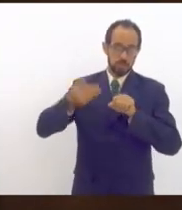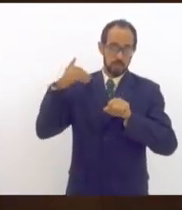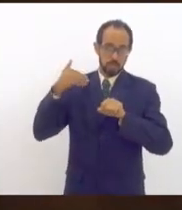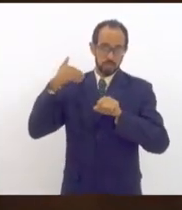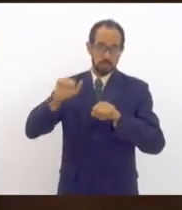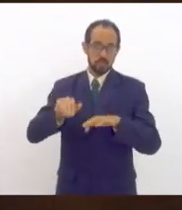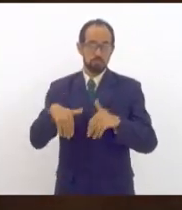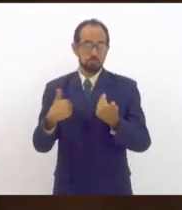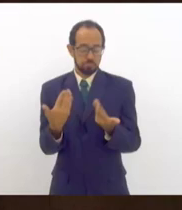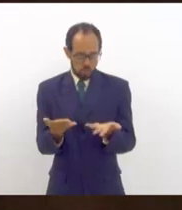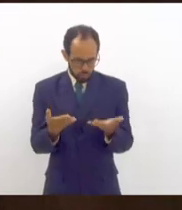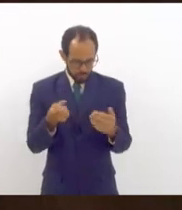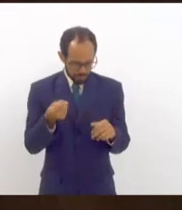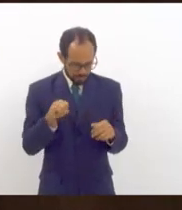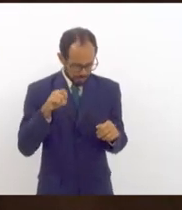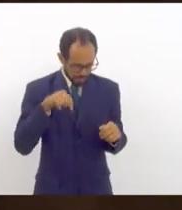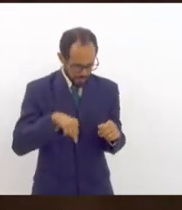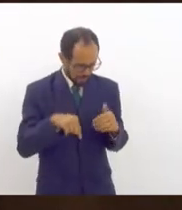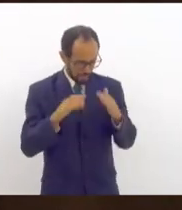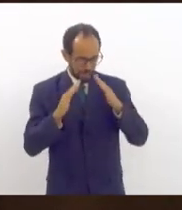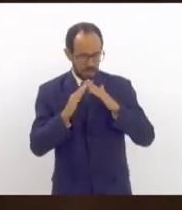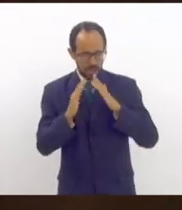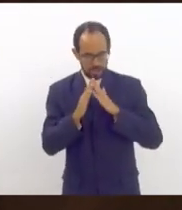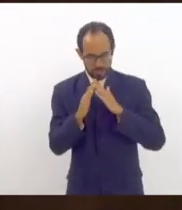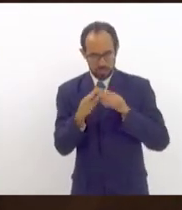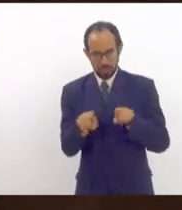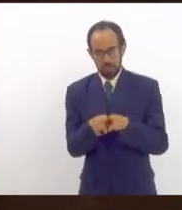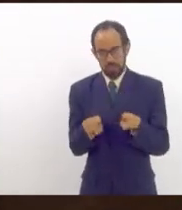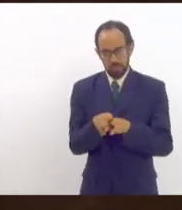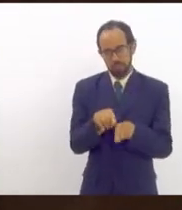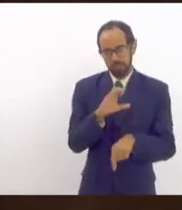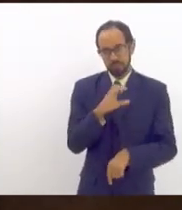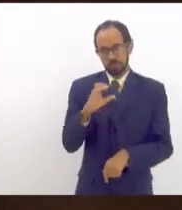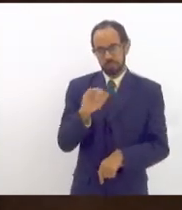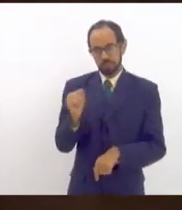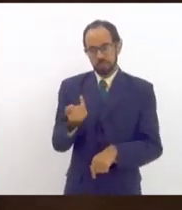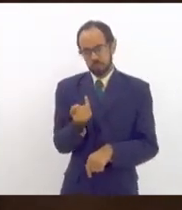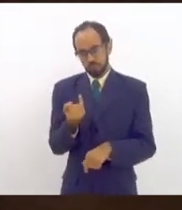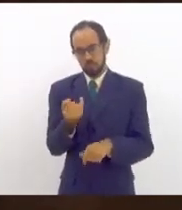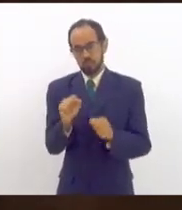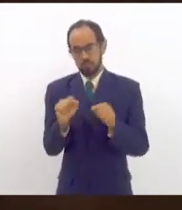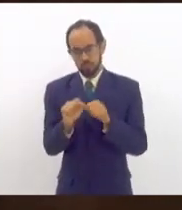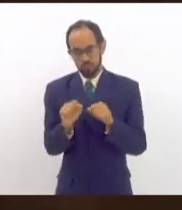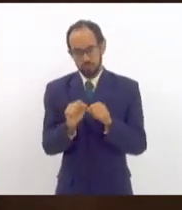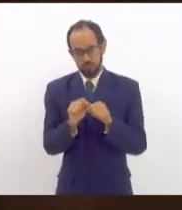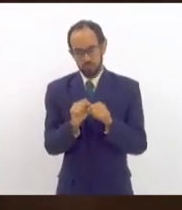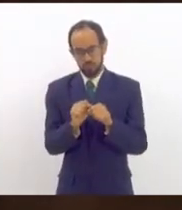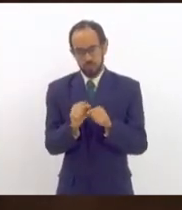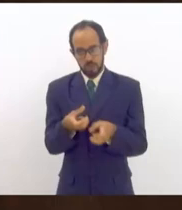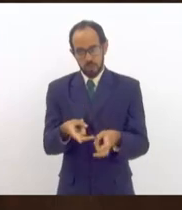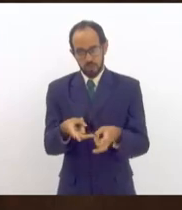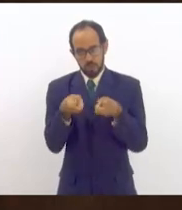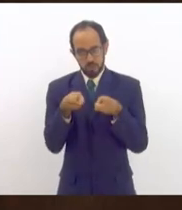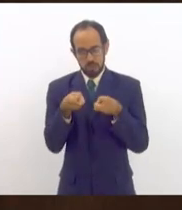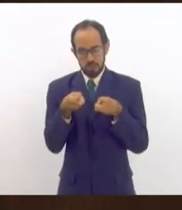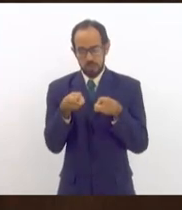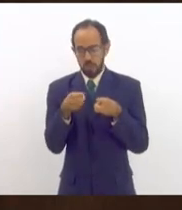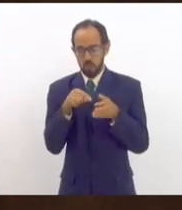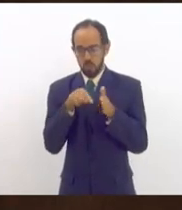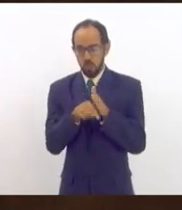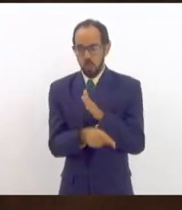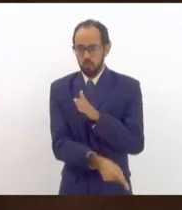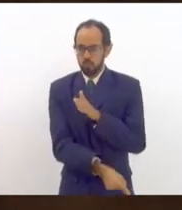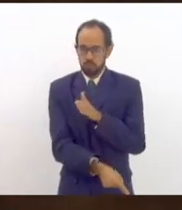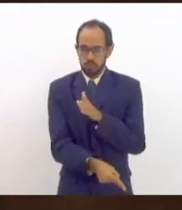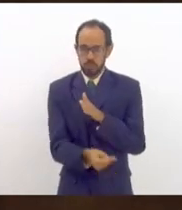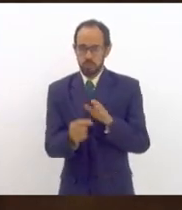se esta casa ia ser CJ fizer a leitura a ferro e fogo